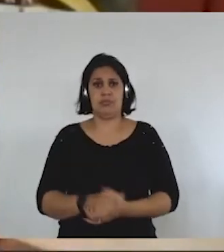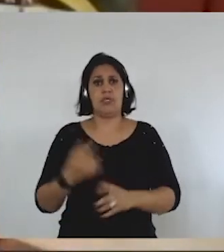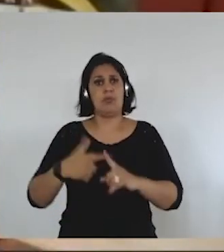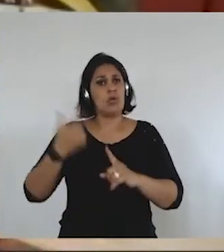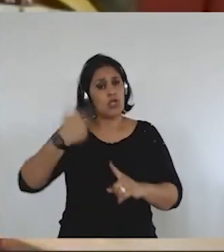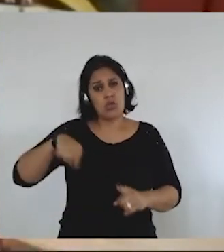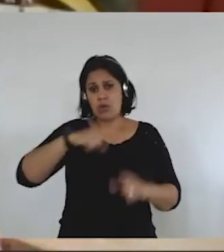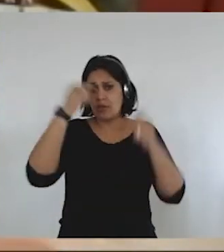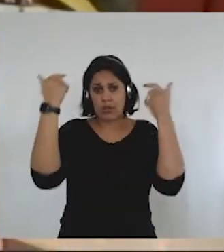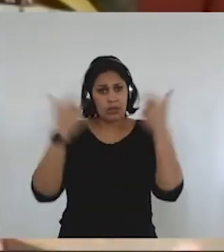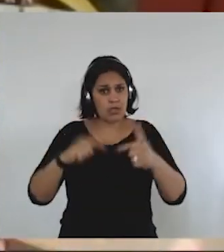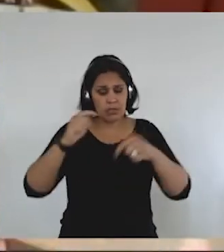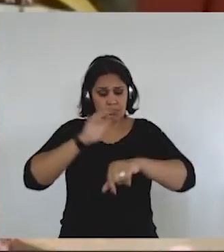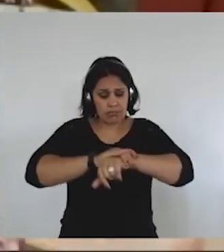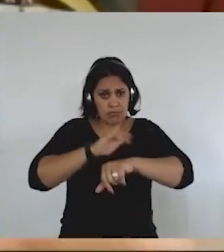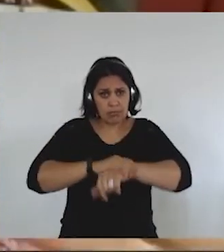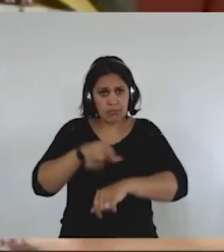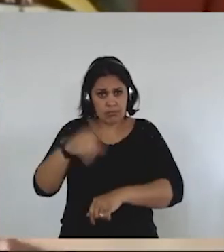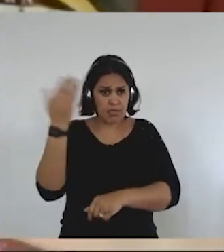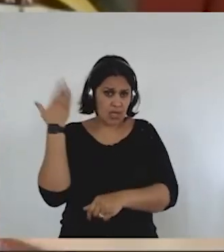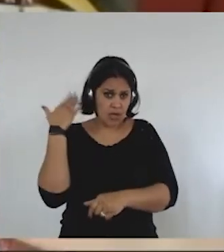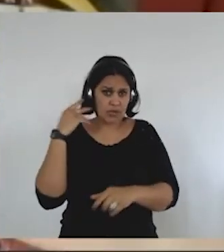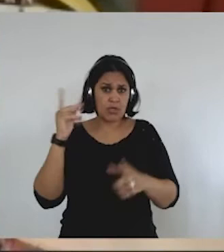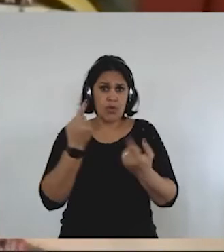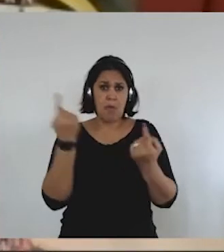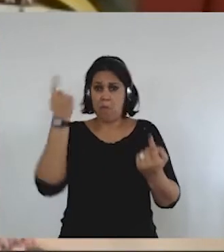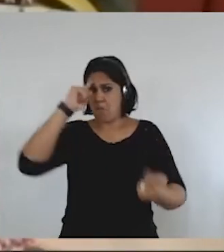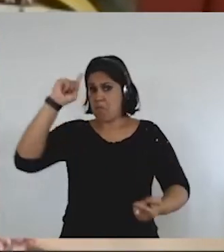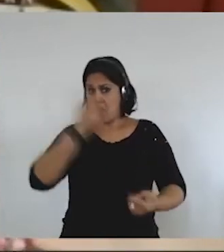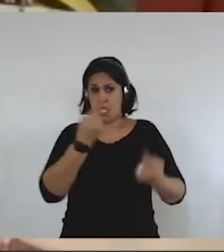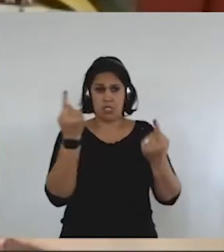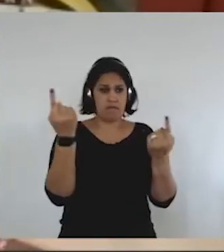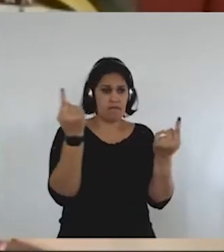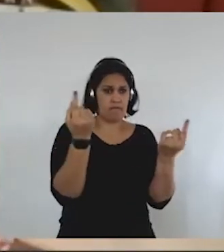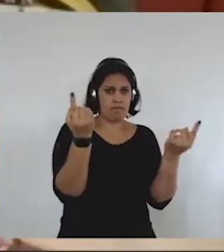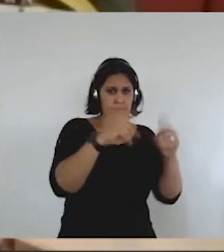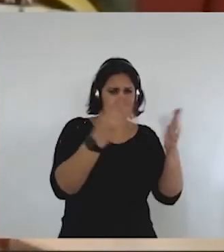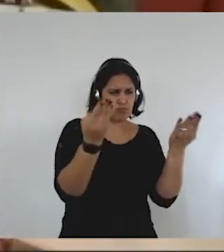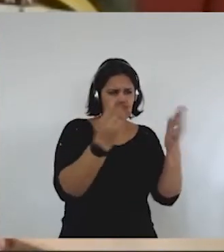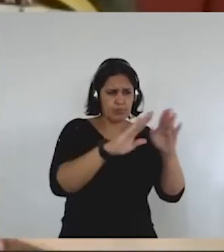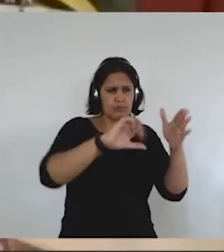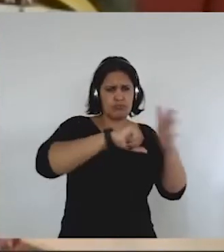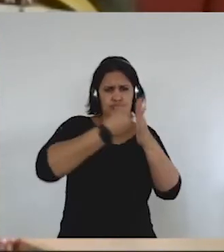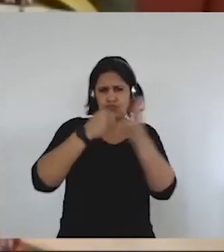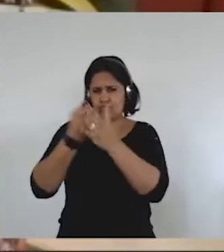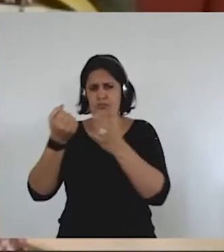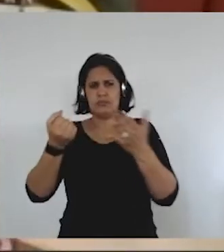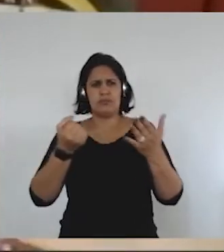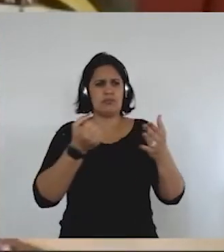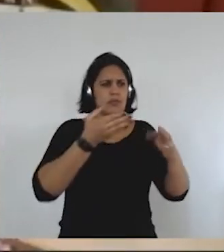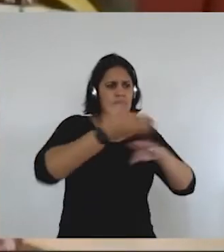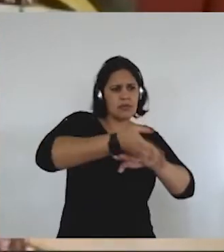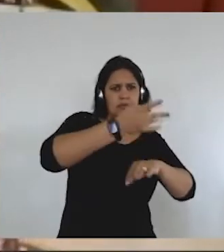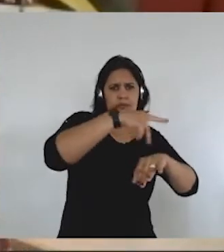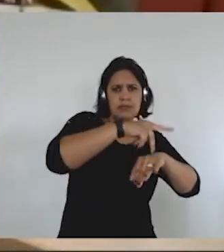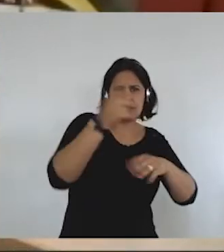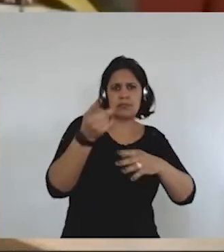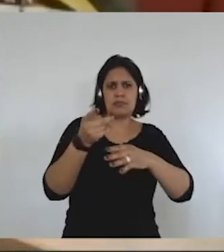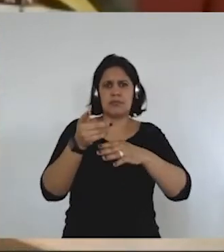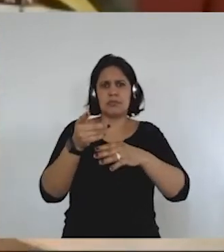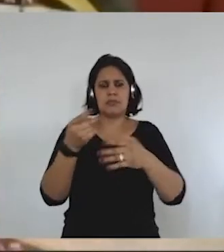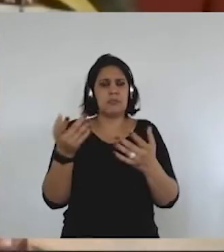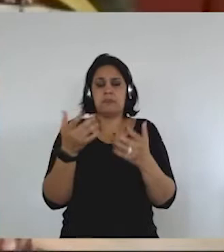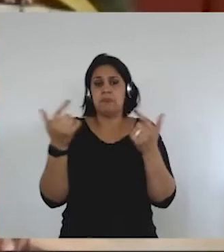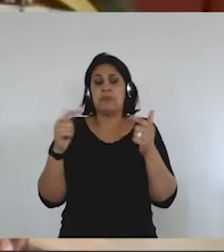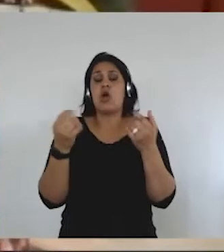tinha, naquele momento, nenhuma determinação de fechamento de fronteiras, né, de proibição de entrada e saída do país. Como é que